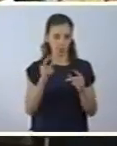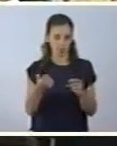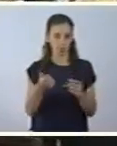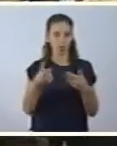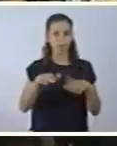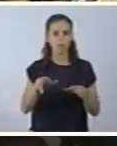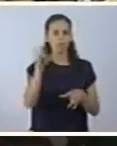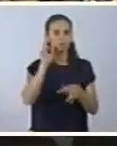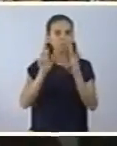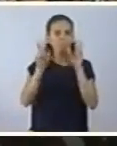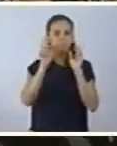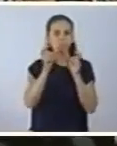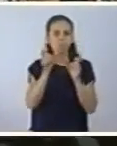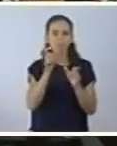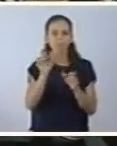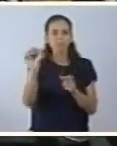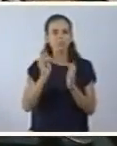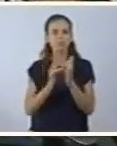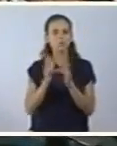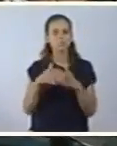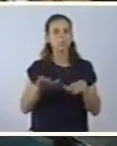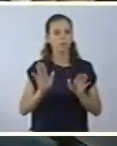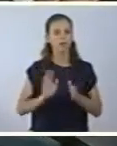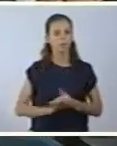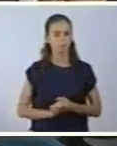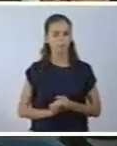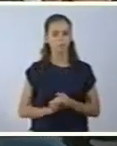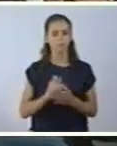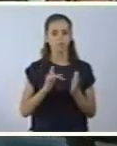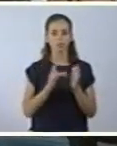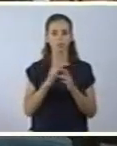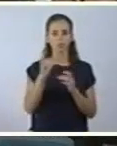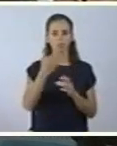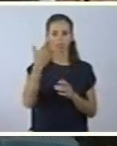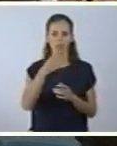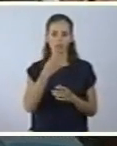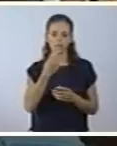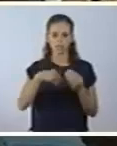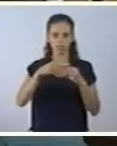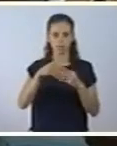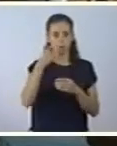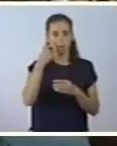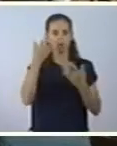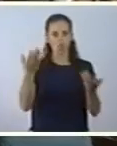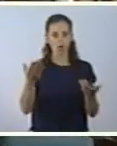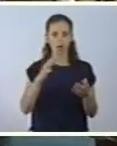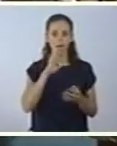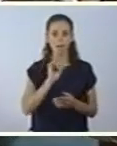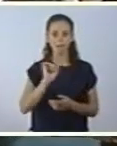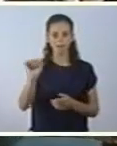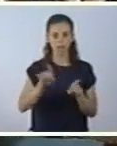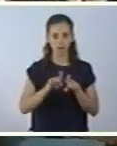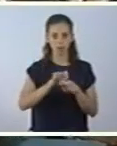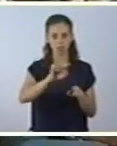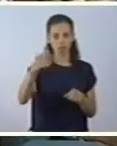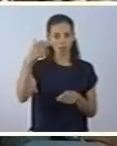que escutamos a palavra do Senhor? Jesus um dia acrescentou, quando vieram dizer, olha, a tua mãe e os teus irmãos